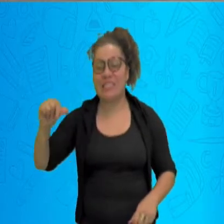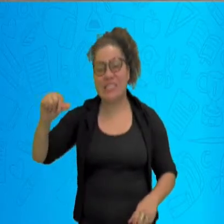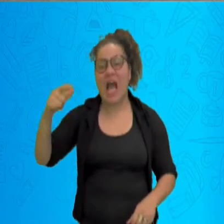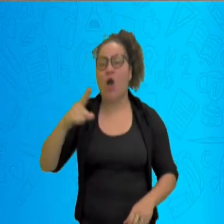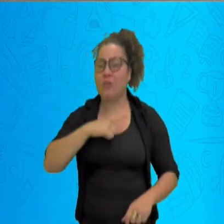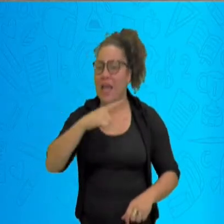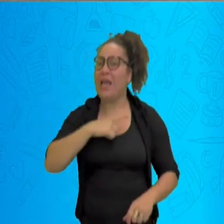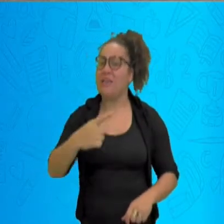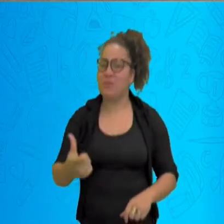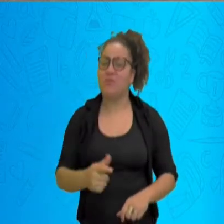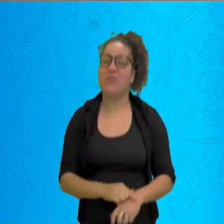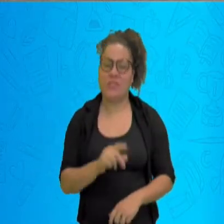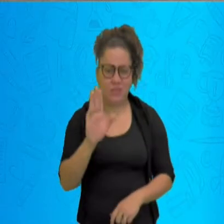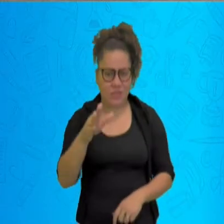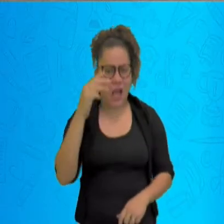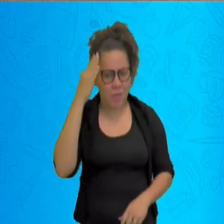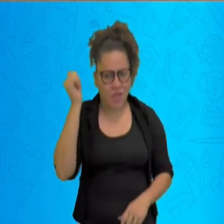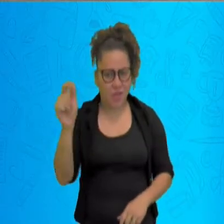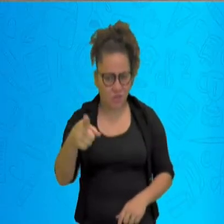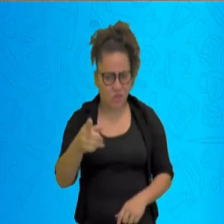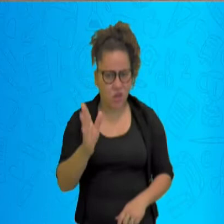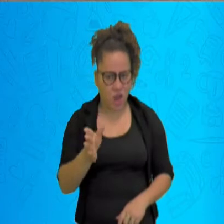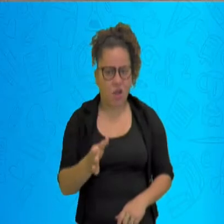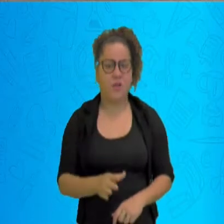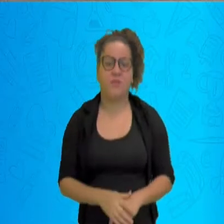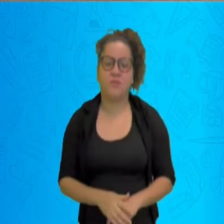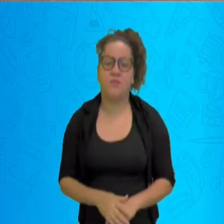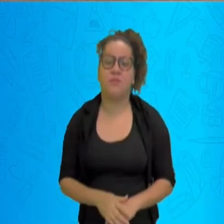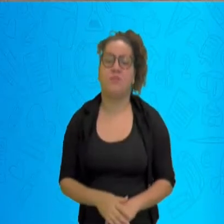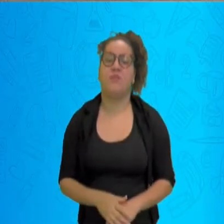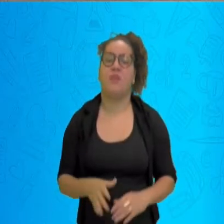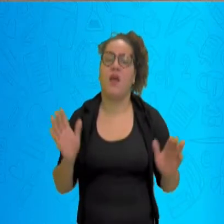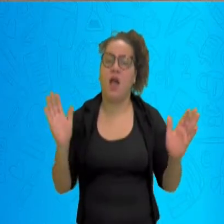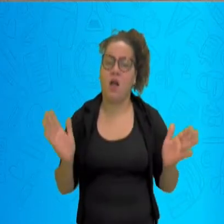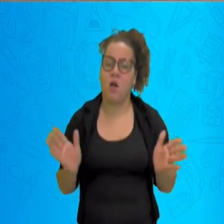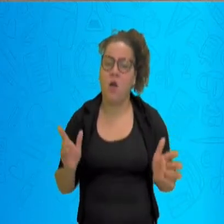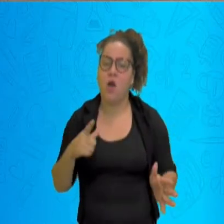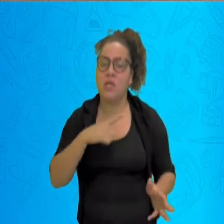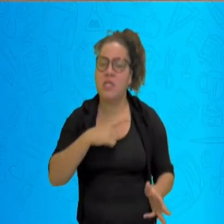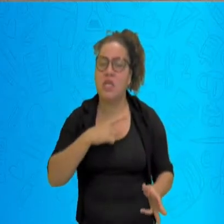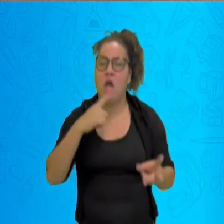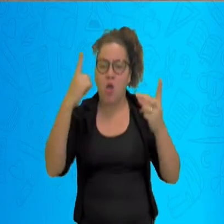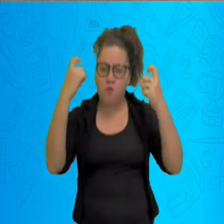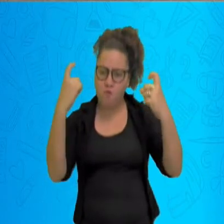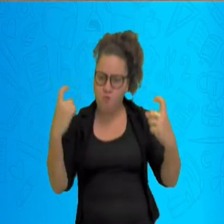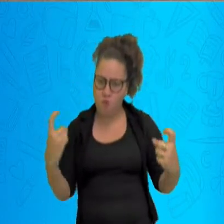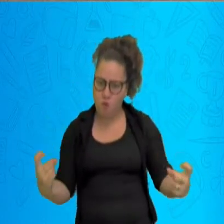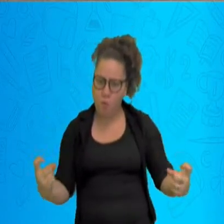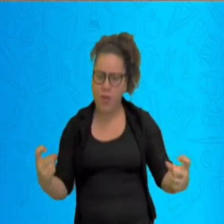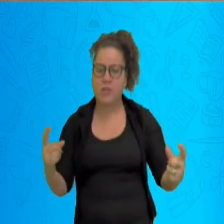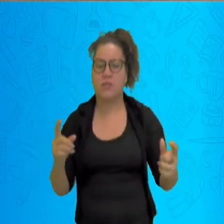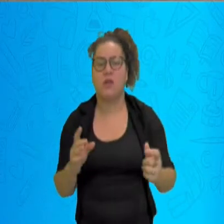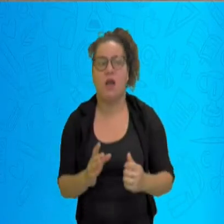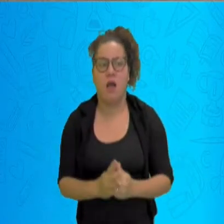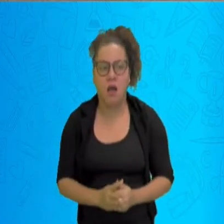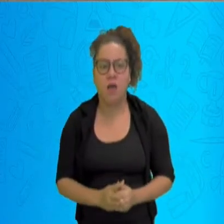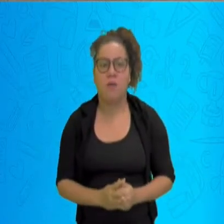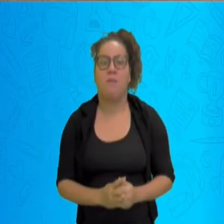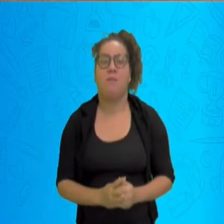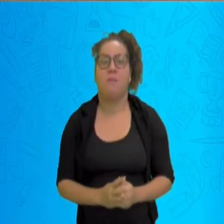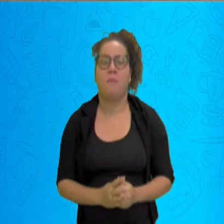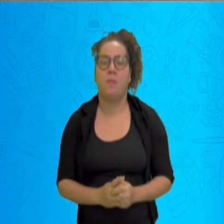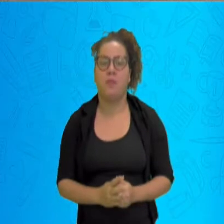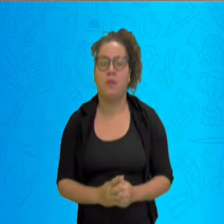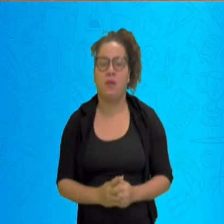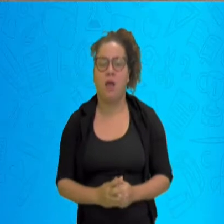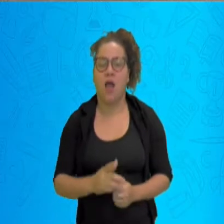sabia dessa informação? Bom, o que nós temos de informação nesse primeiro slide é que a